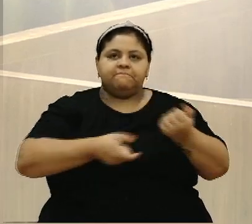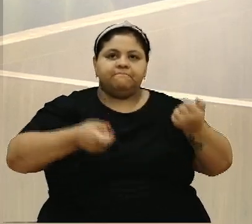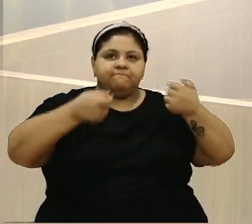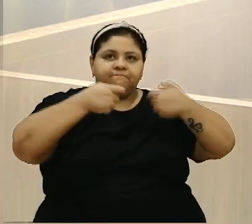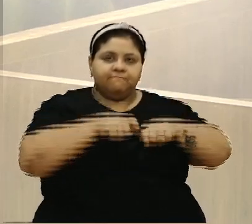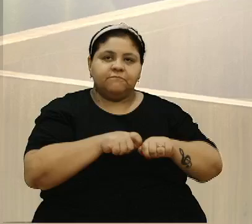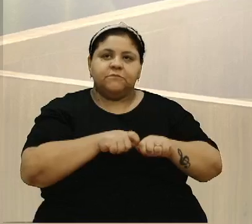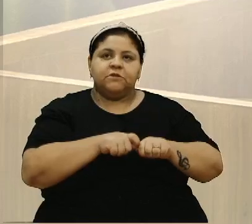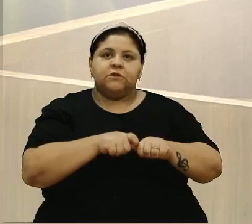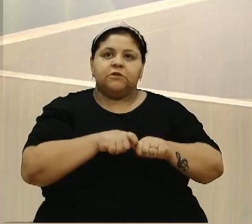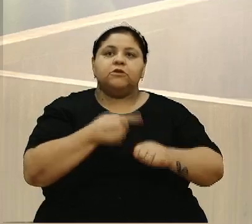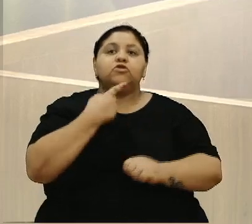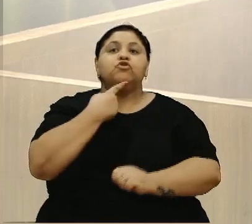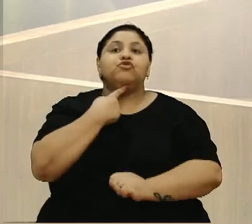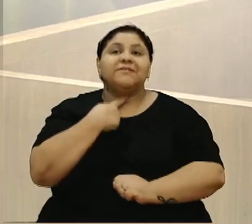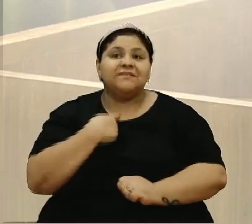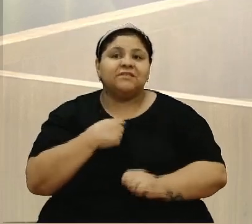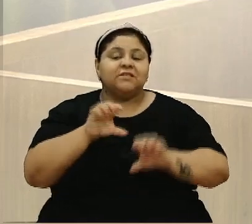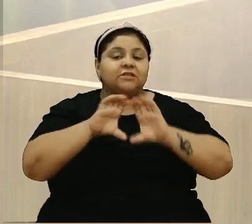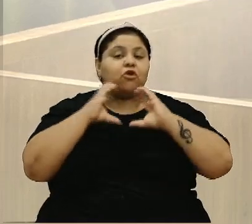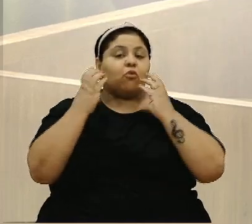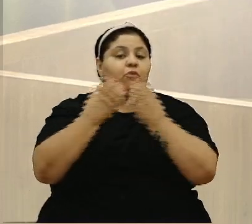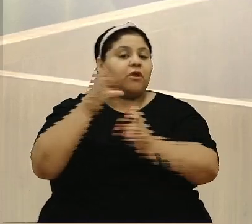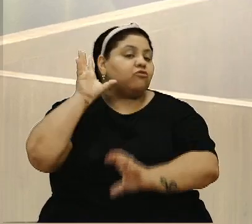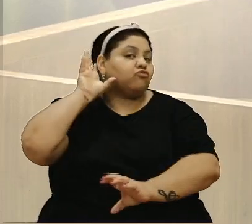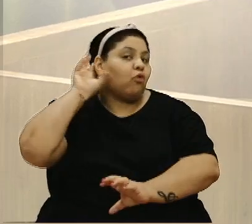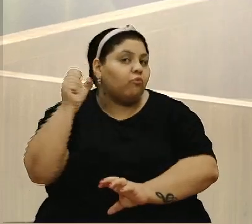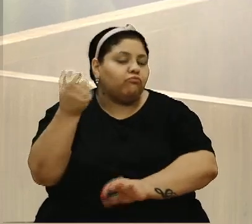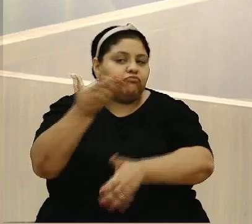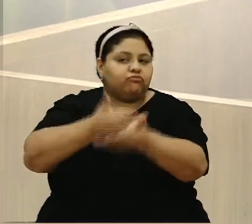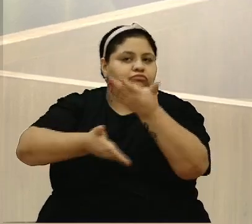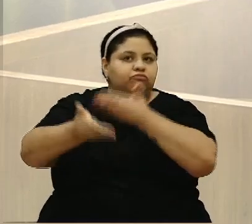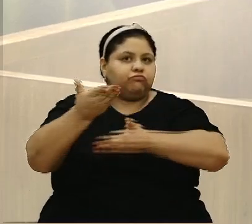e anseios da comunidade sejam ouvidos e atendidos.